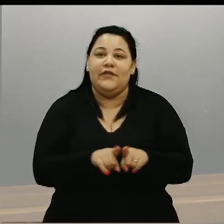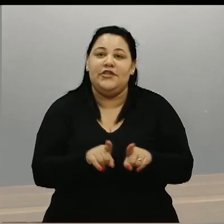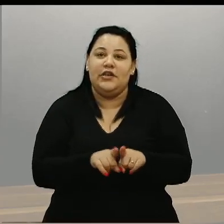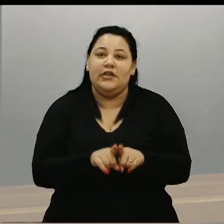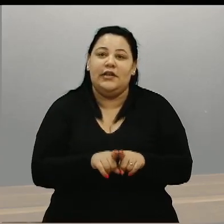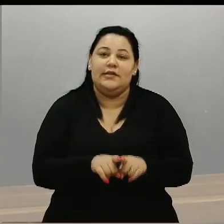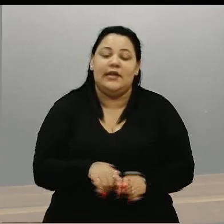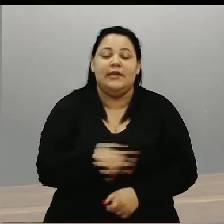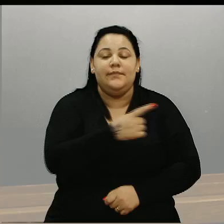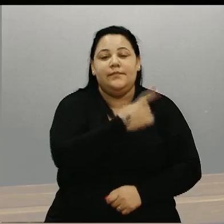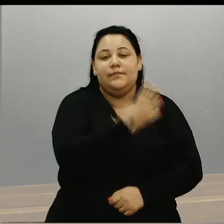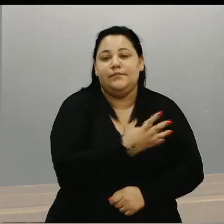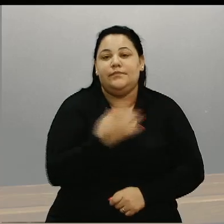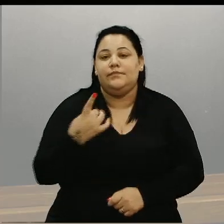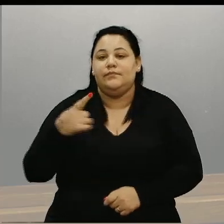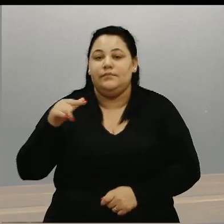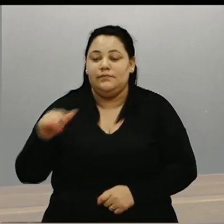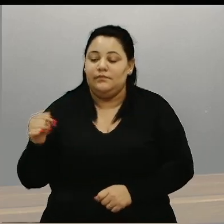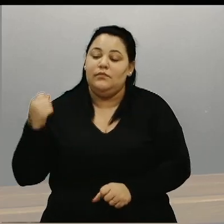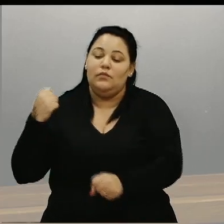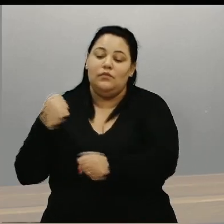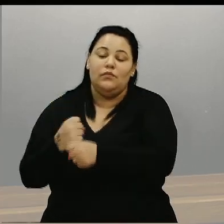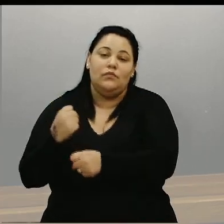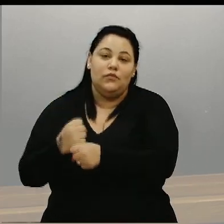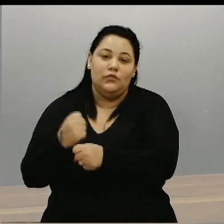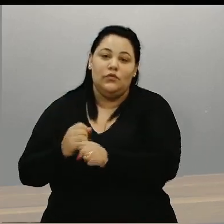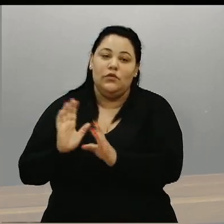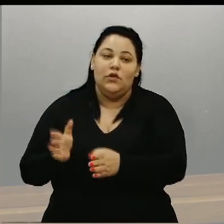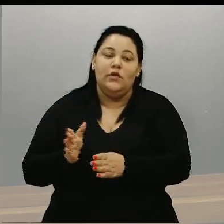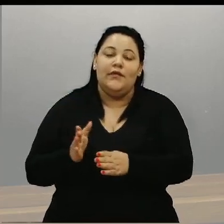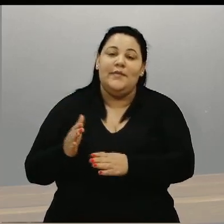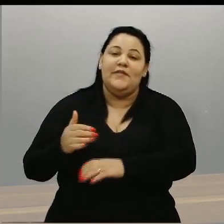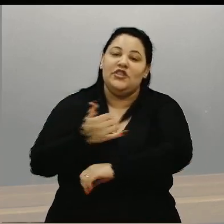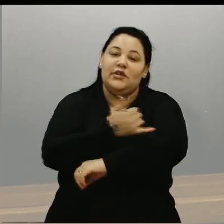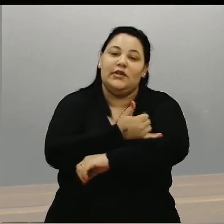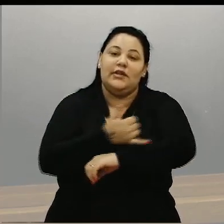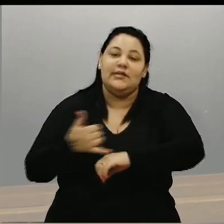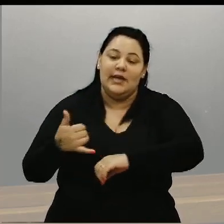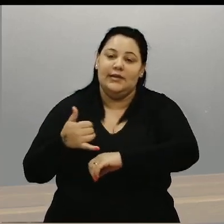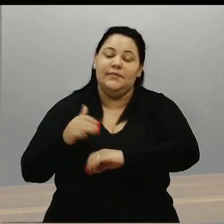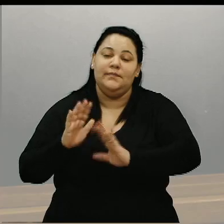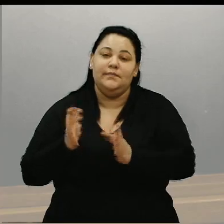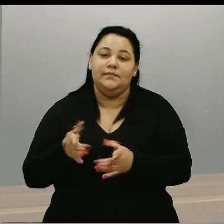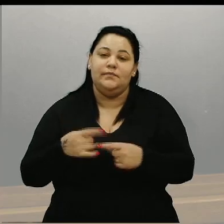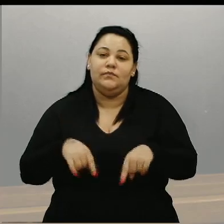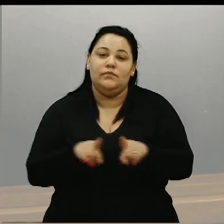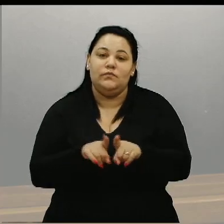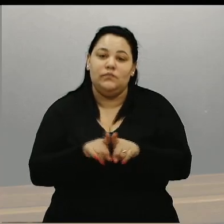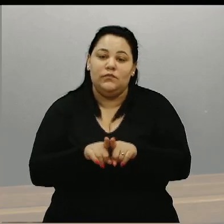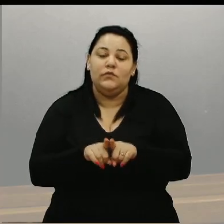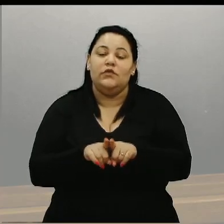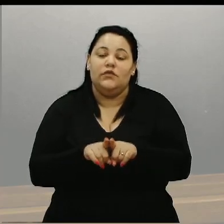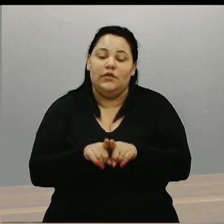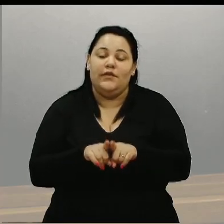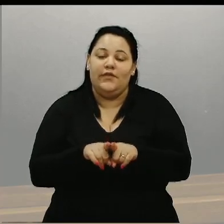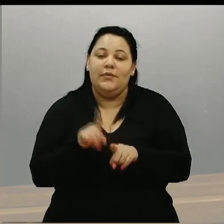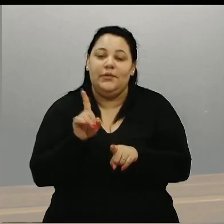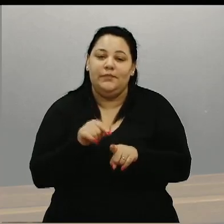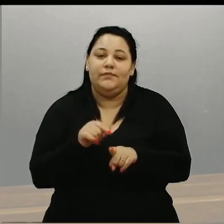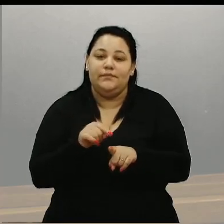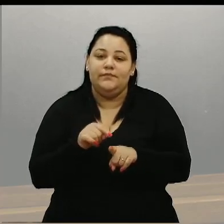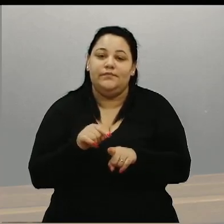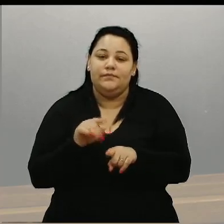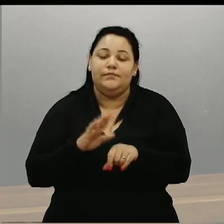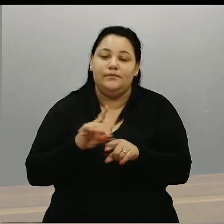anos mas já passaram por esse centro mais de 2.000 eh mais de 2.000 adolescentes